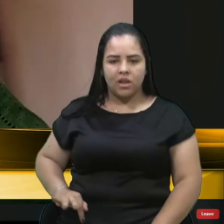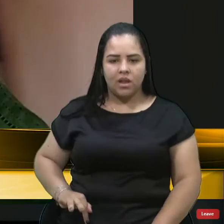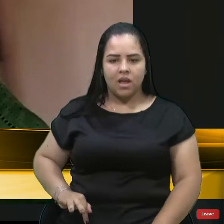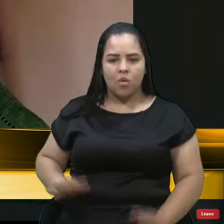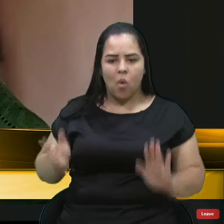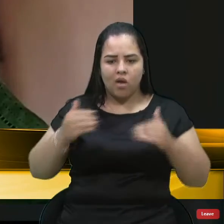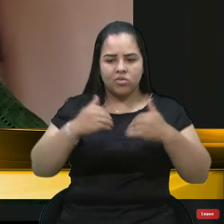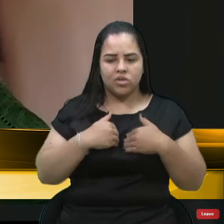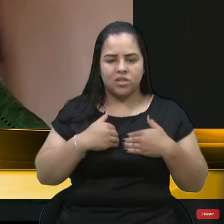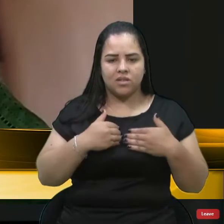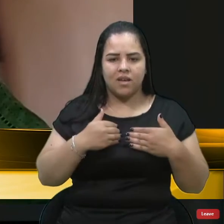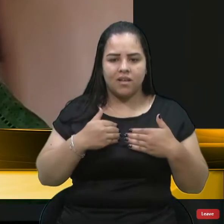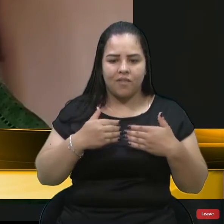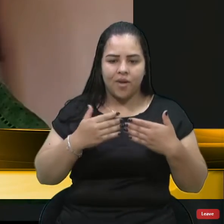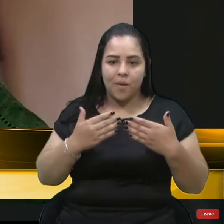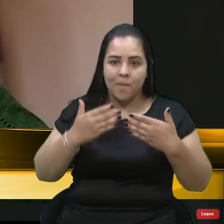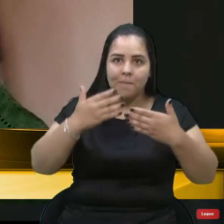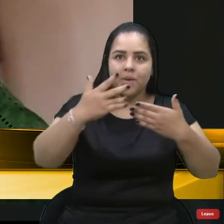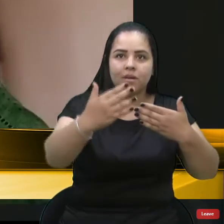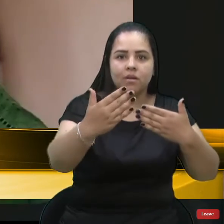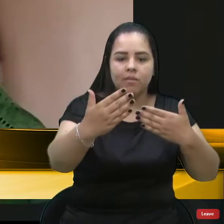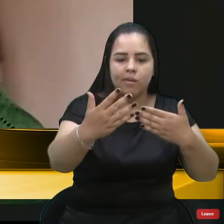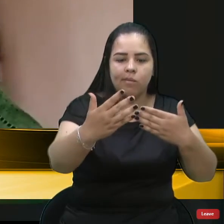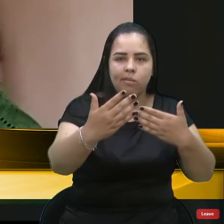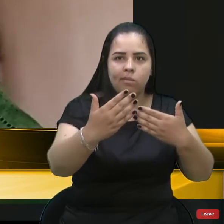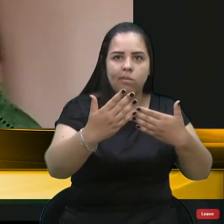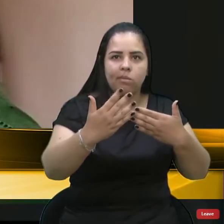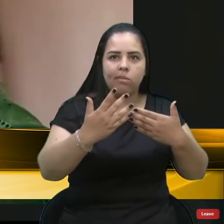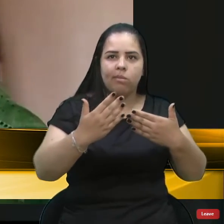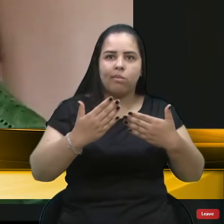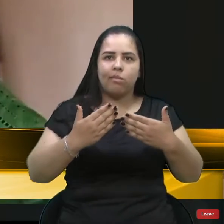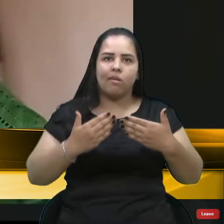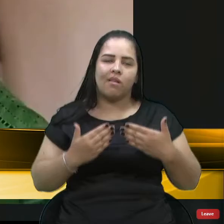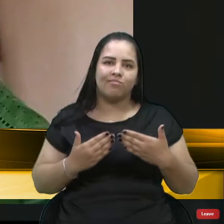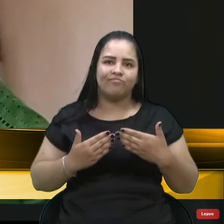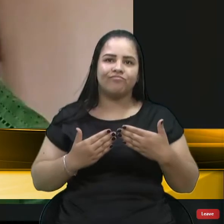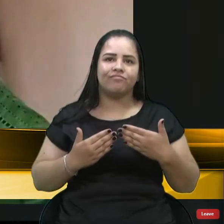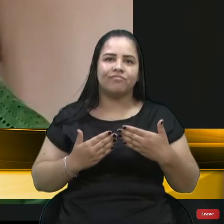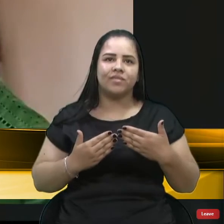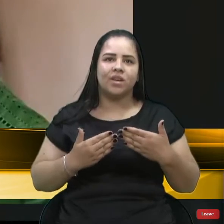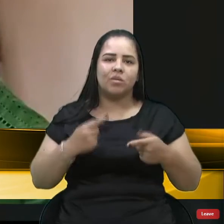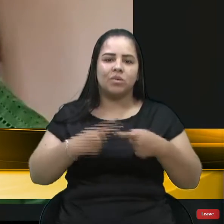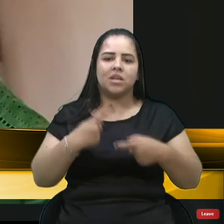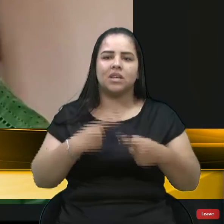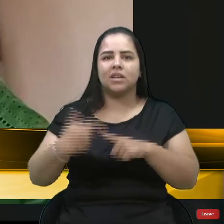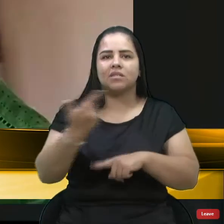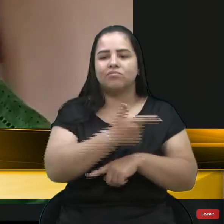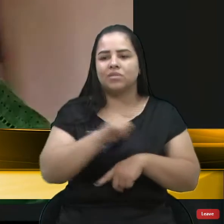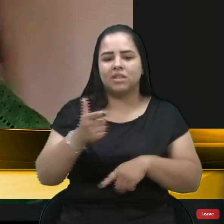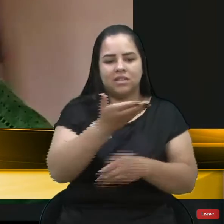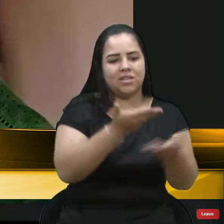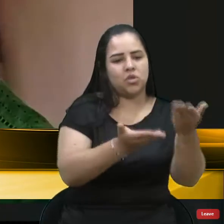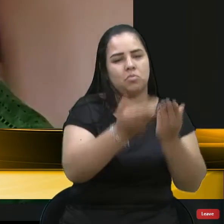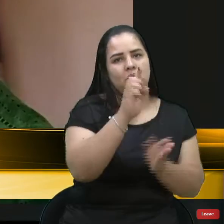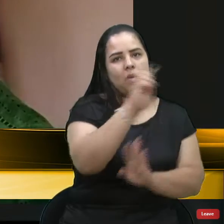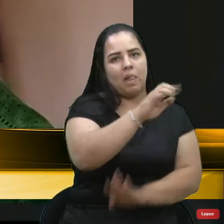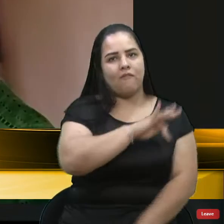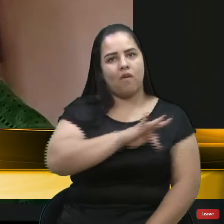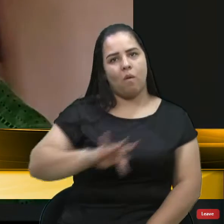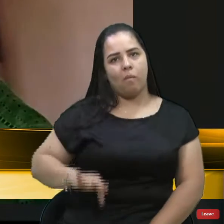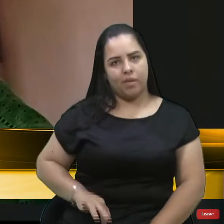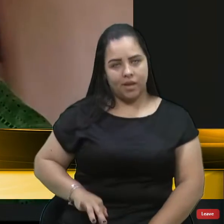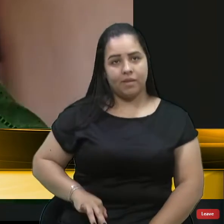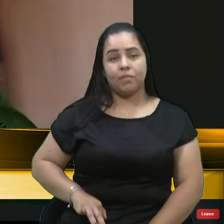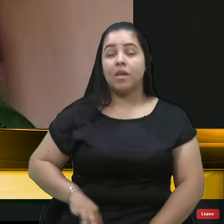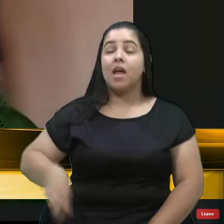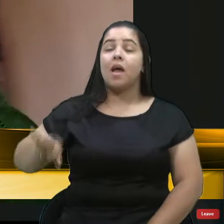eles tiveram durante o período, né, que não teve mais esse atendimento lá em Farroupilha. Cabe salientar que o